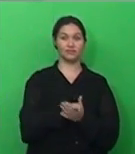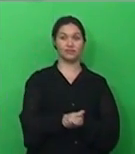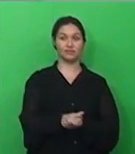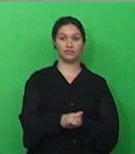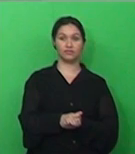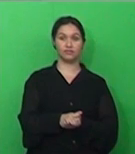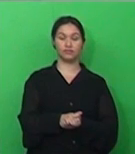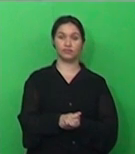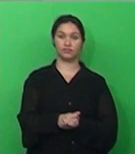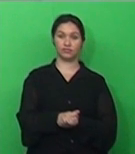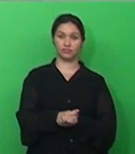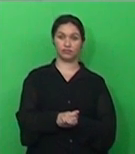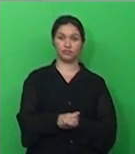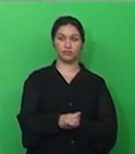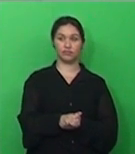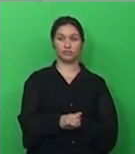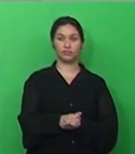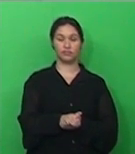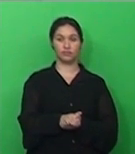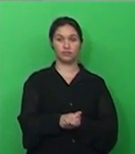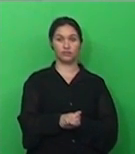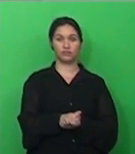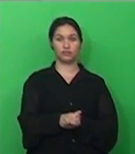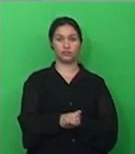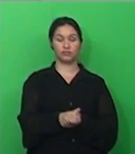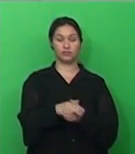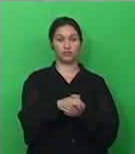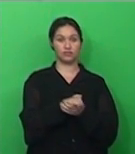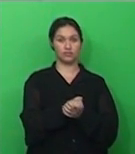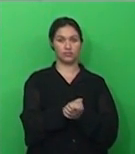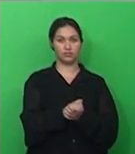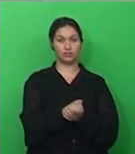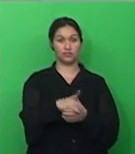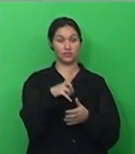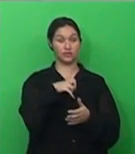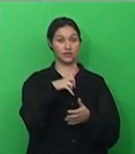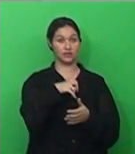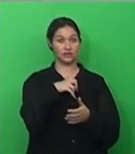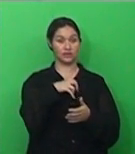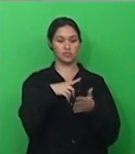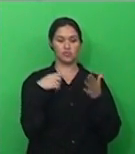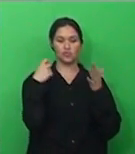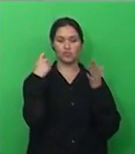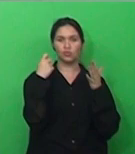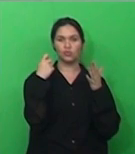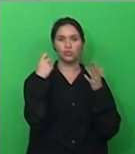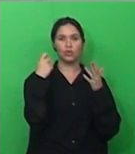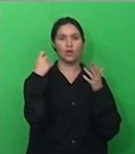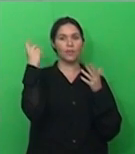lançou um desafio para ele mesmo. Nós